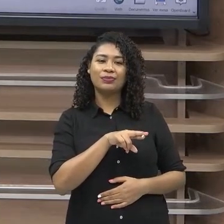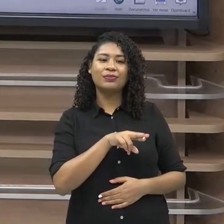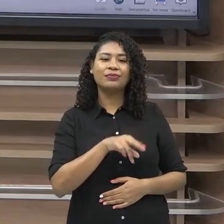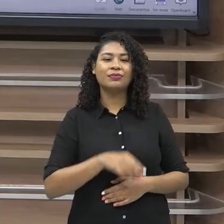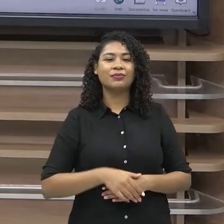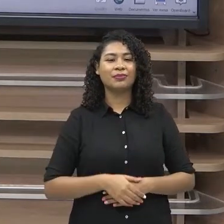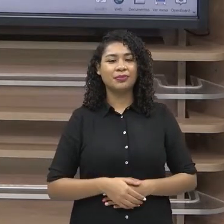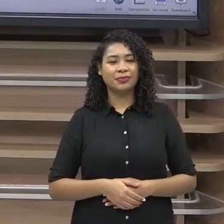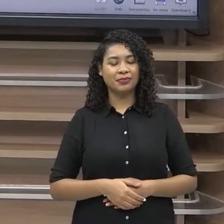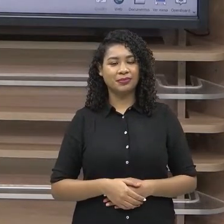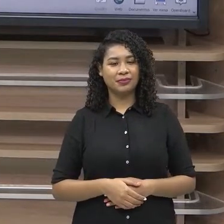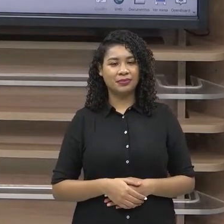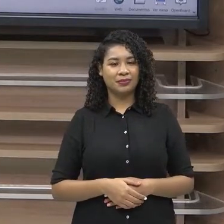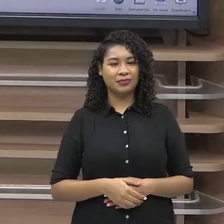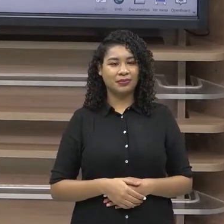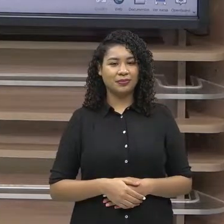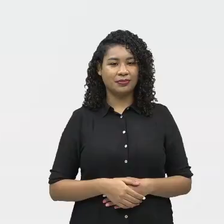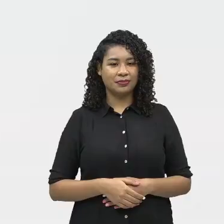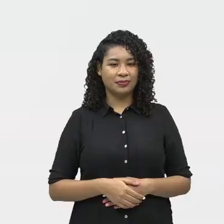com Deus.